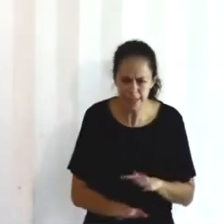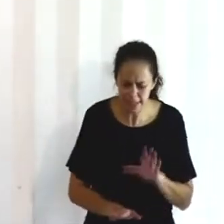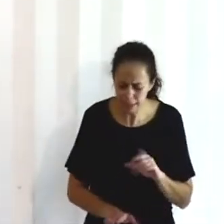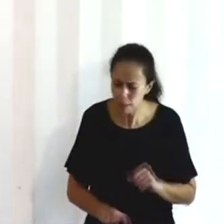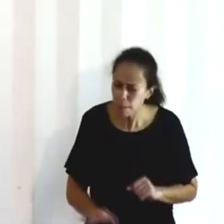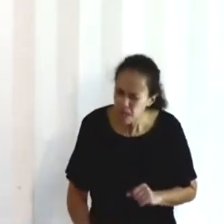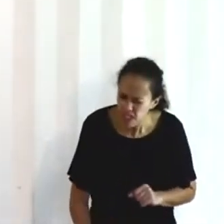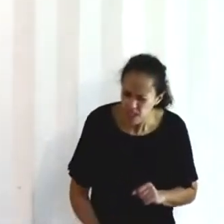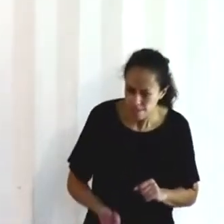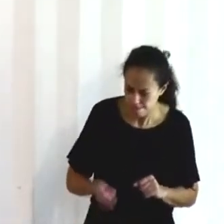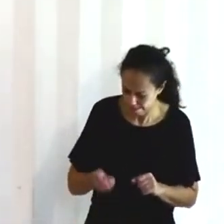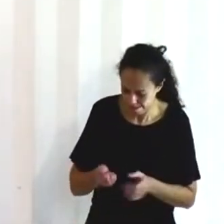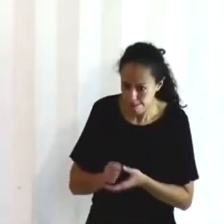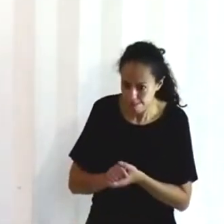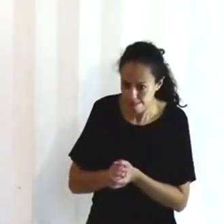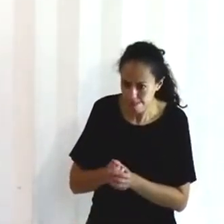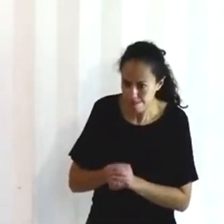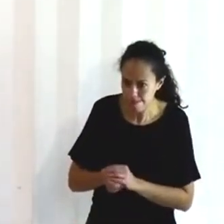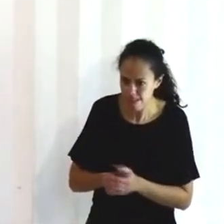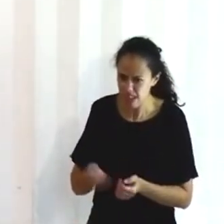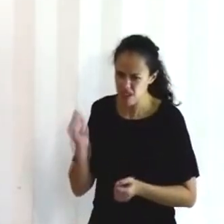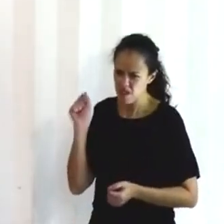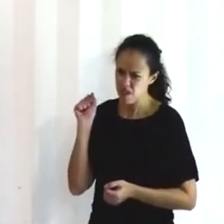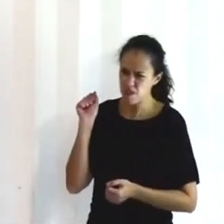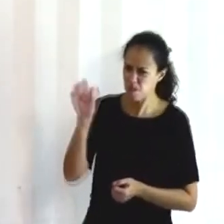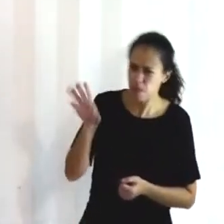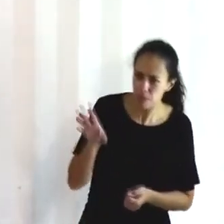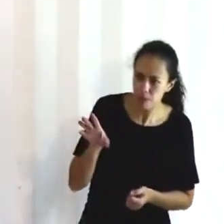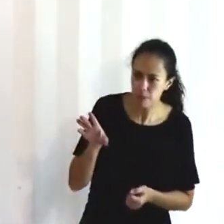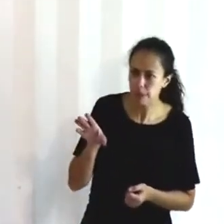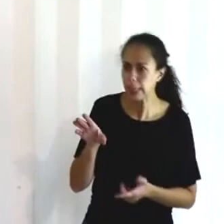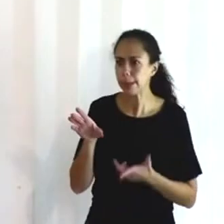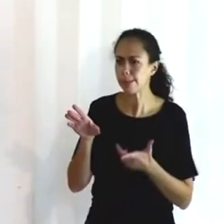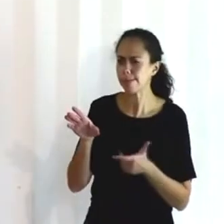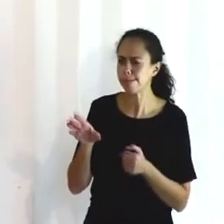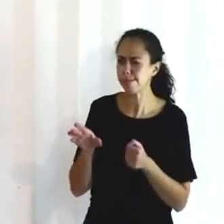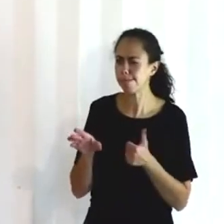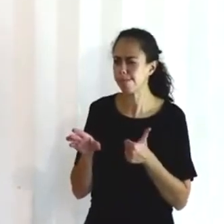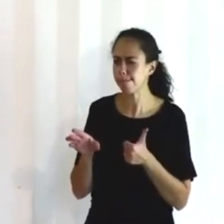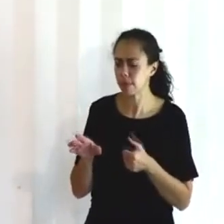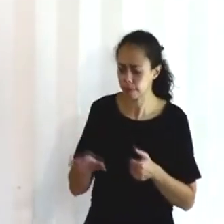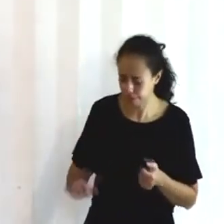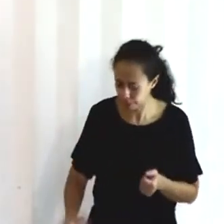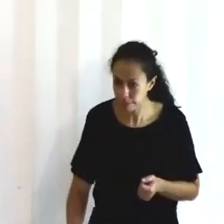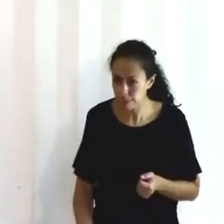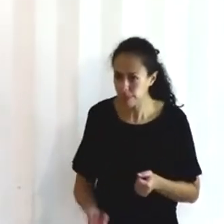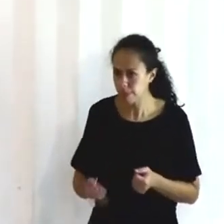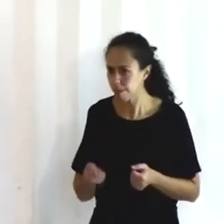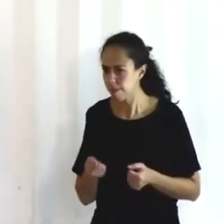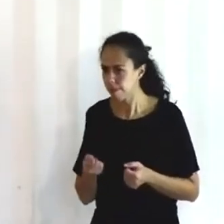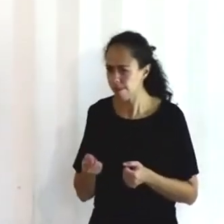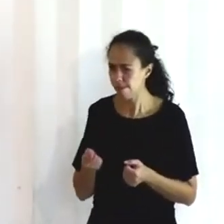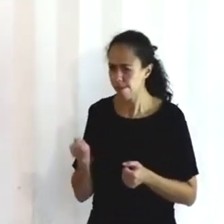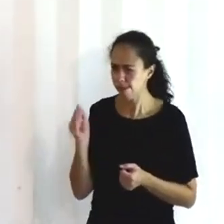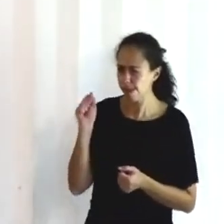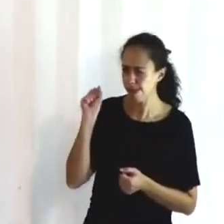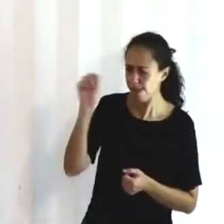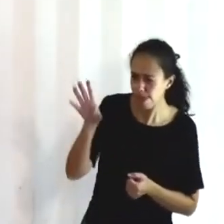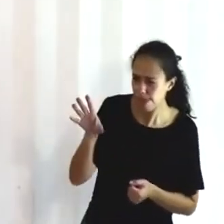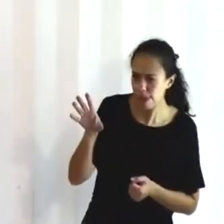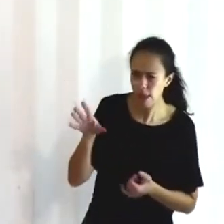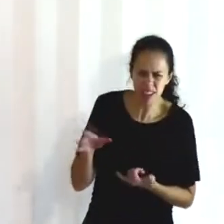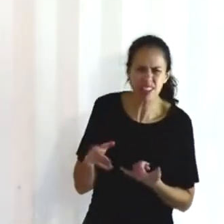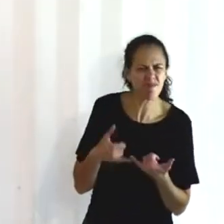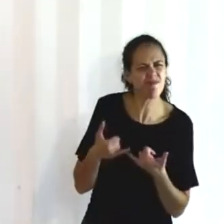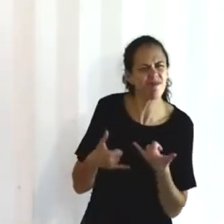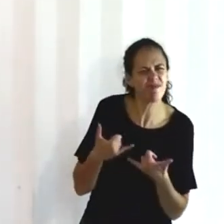seca, e jogava no lençol. Às vezes acertava no lençol, no varal, às vezes não acertava, e ficou brincando